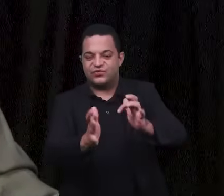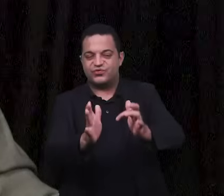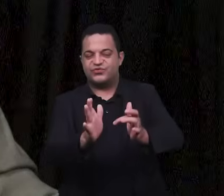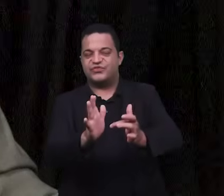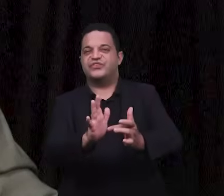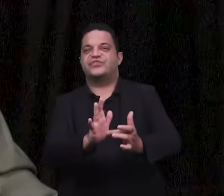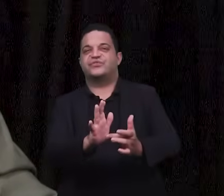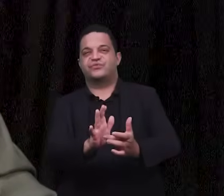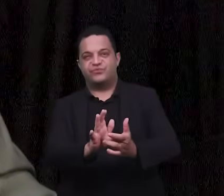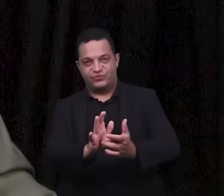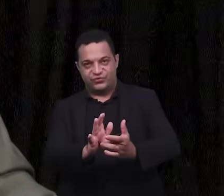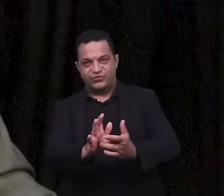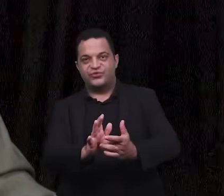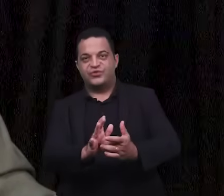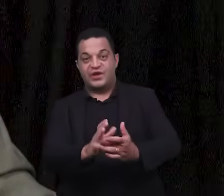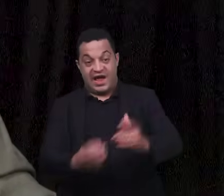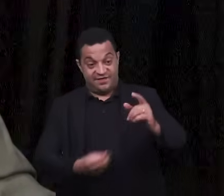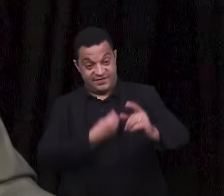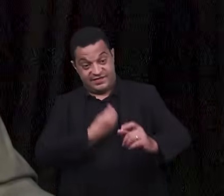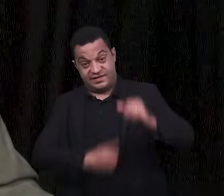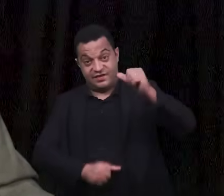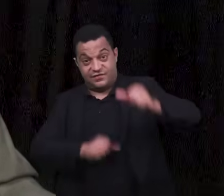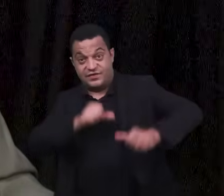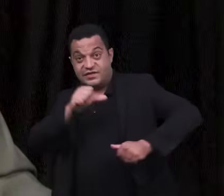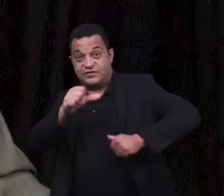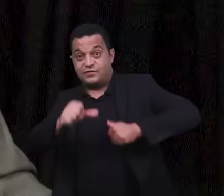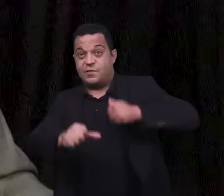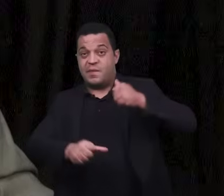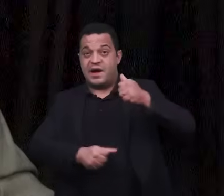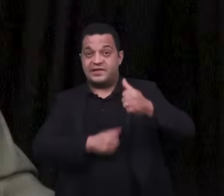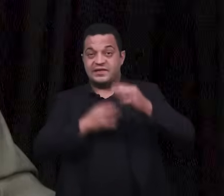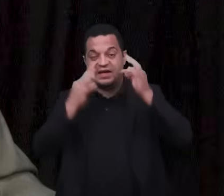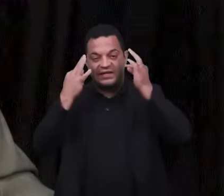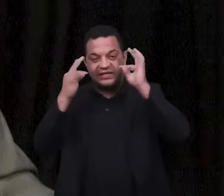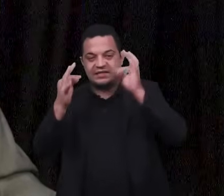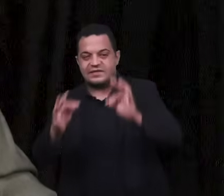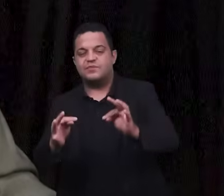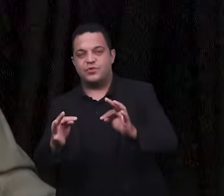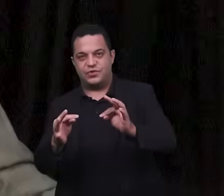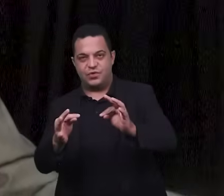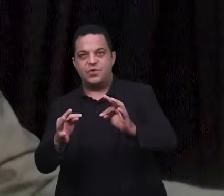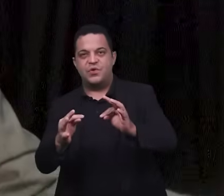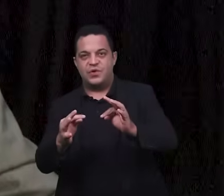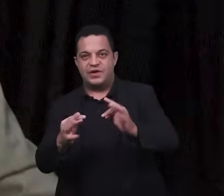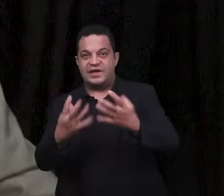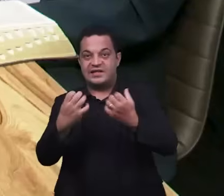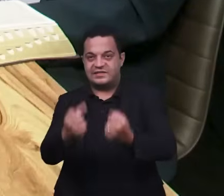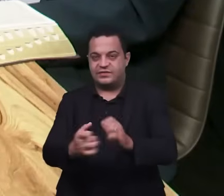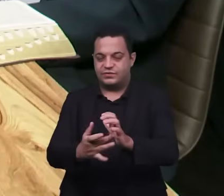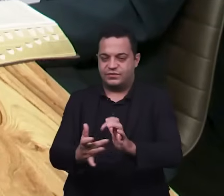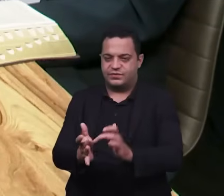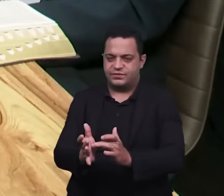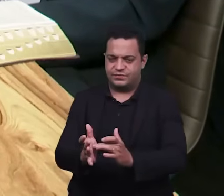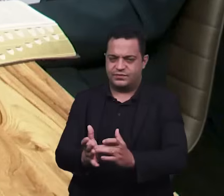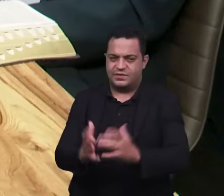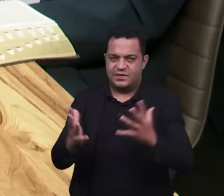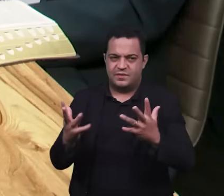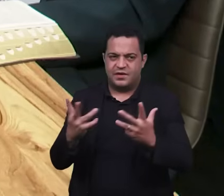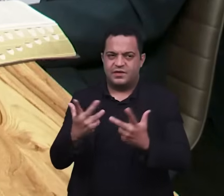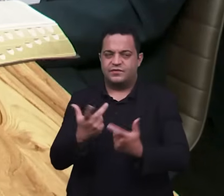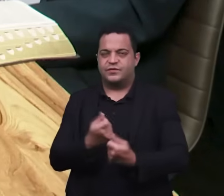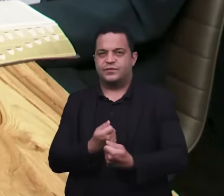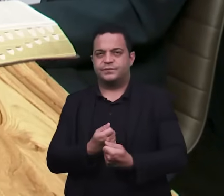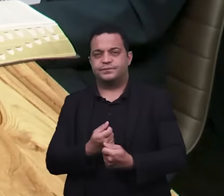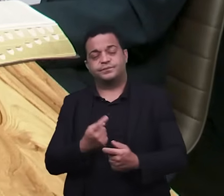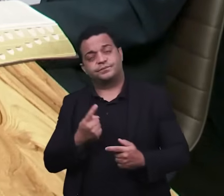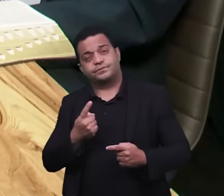latim. Ele mesmo se intitulou pequeno pela grandeza do poder e da operação de Deus na sua vida. Muito bom, maravilhoso isso,